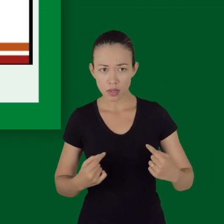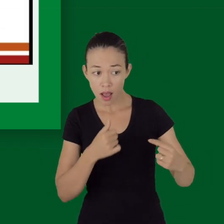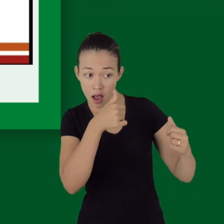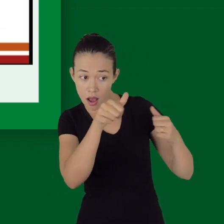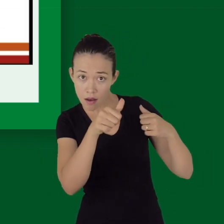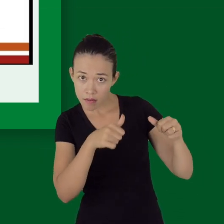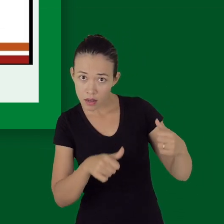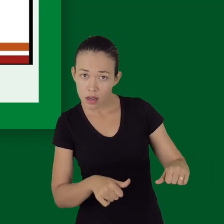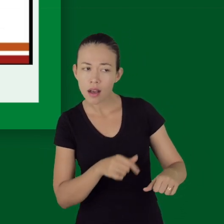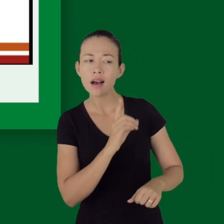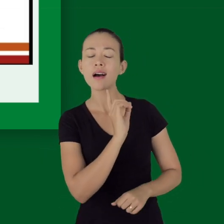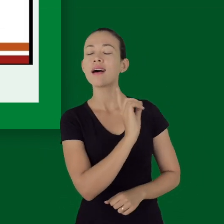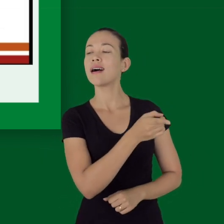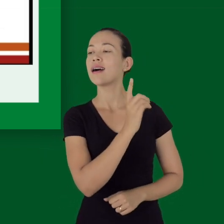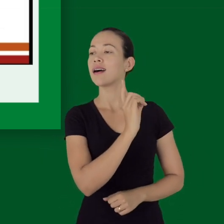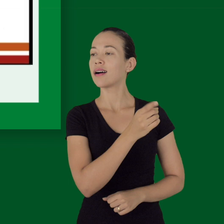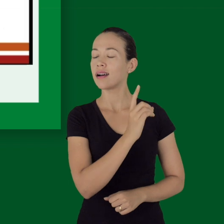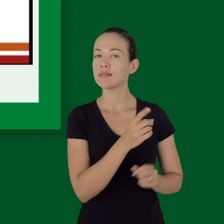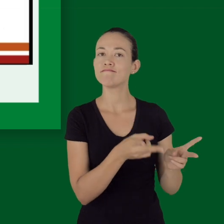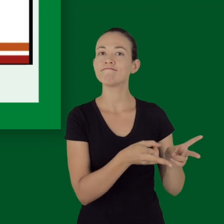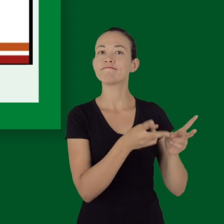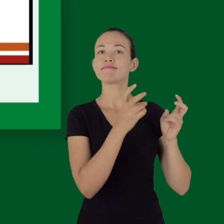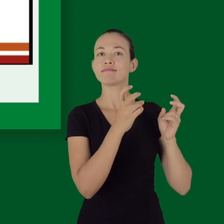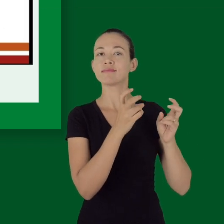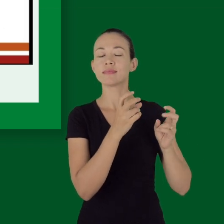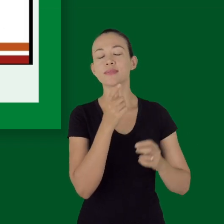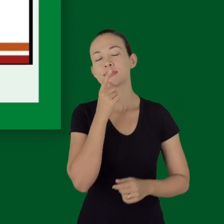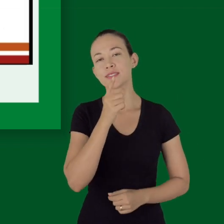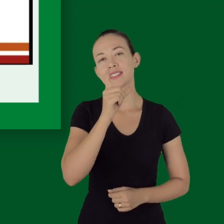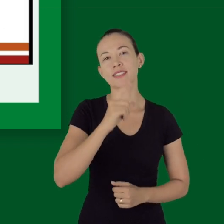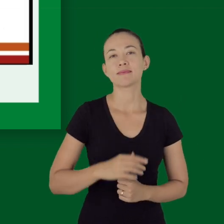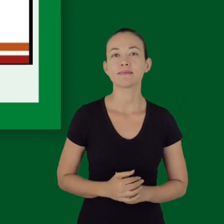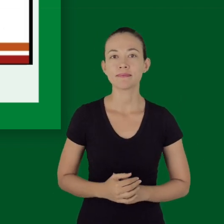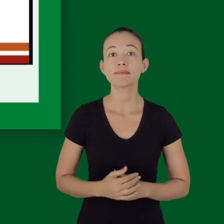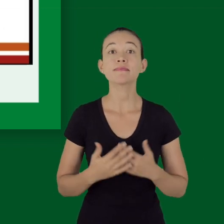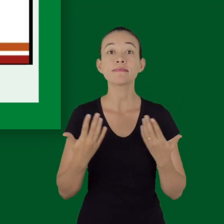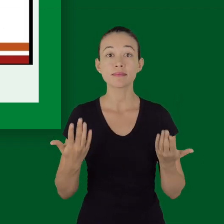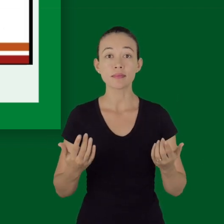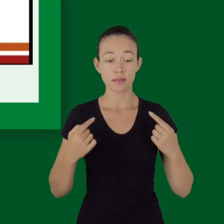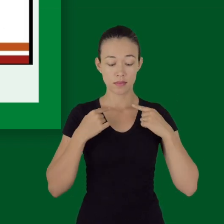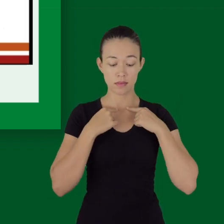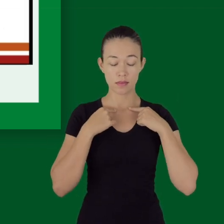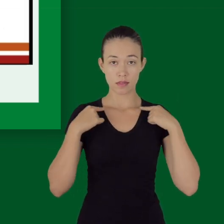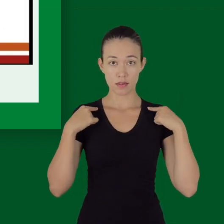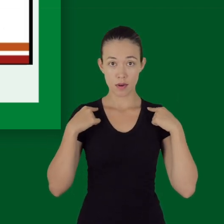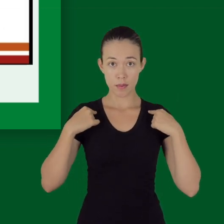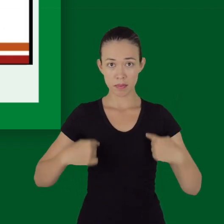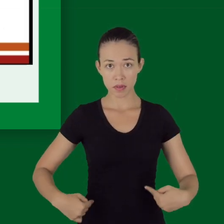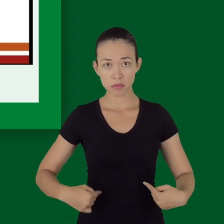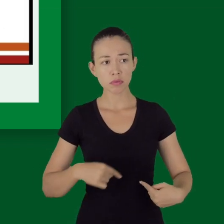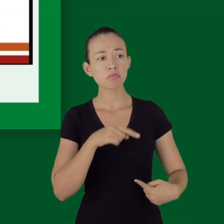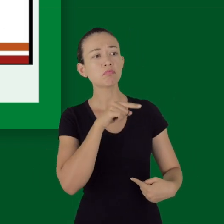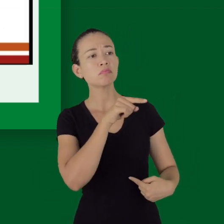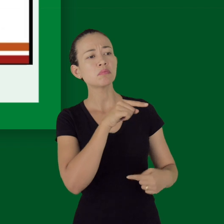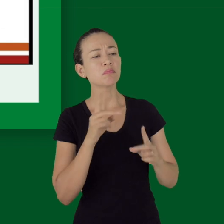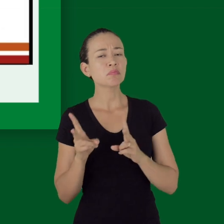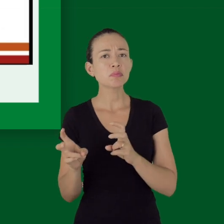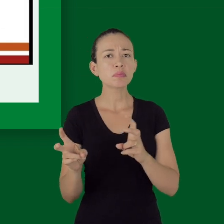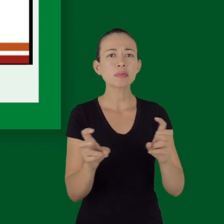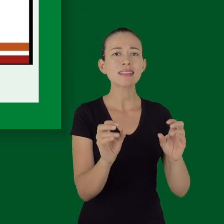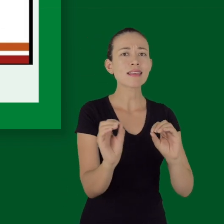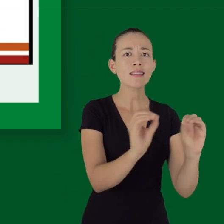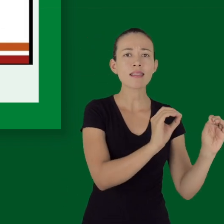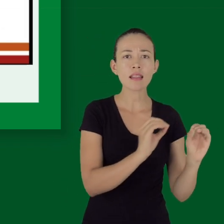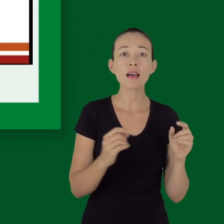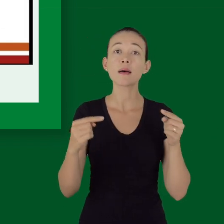de C4, C5. O indivíduo não tem sensibilidade sensorial, sensório-motor. Ele não sente e